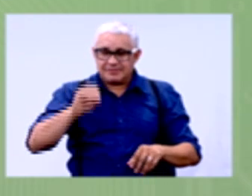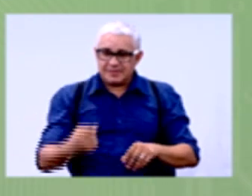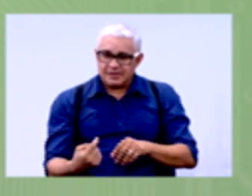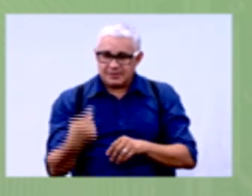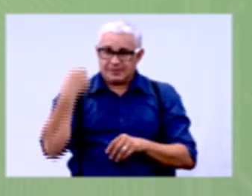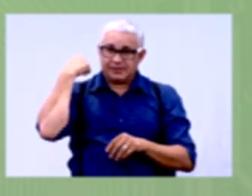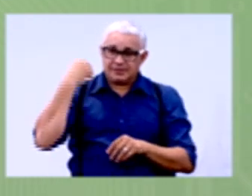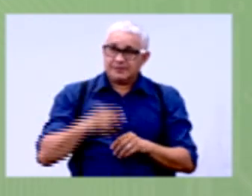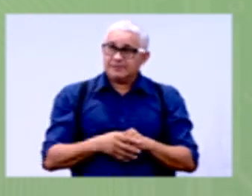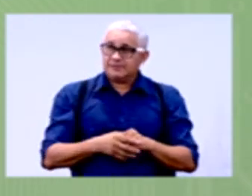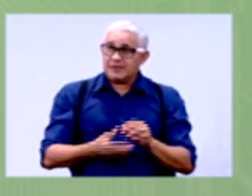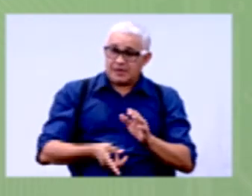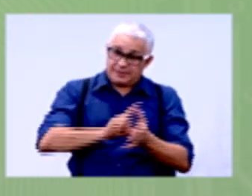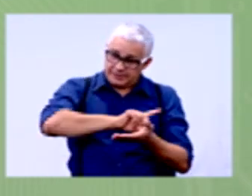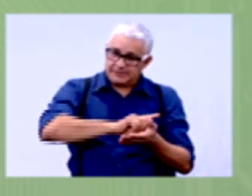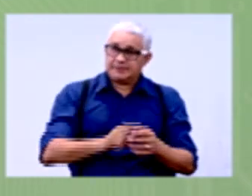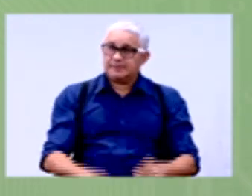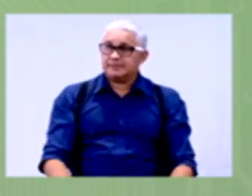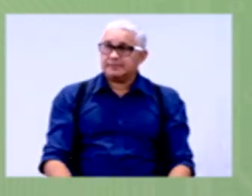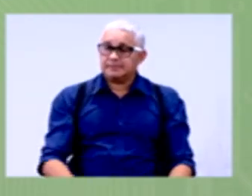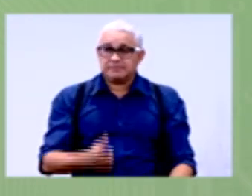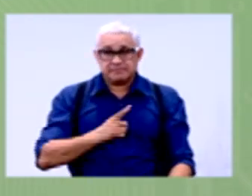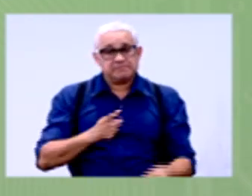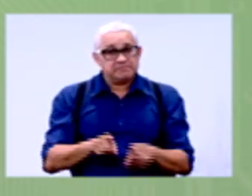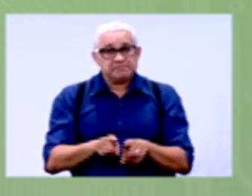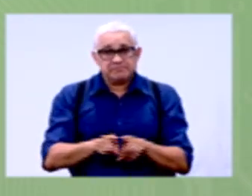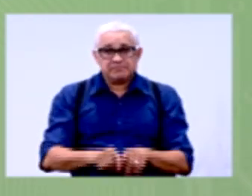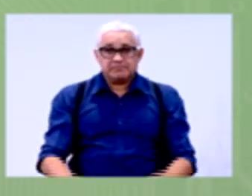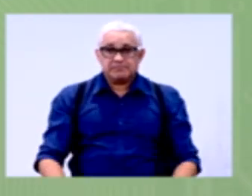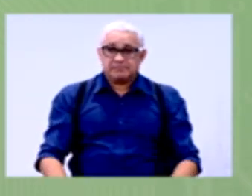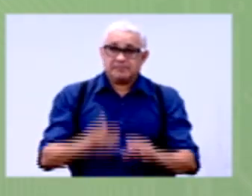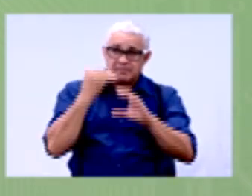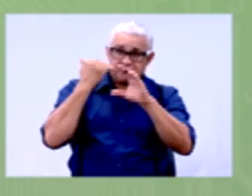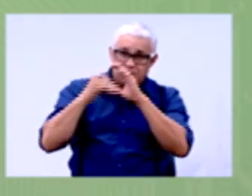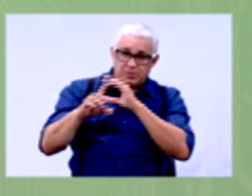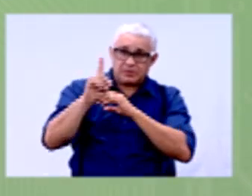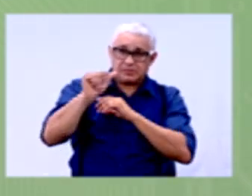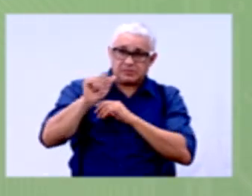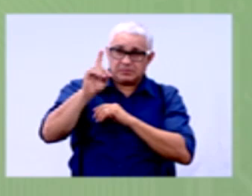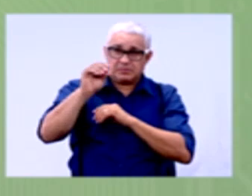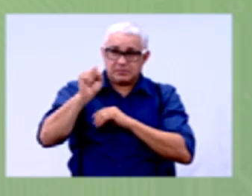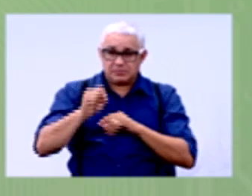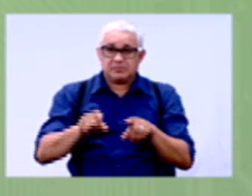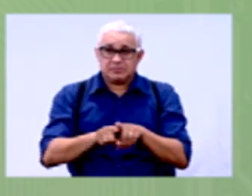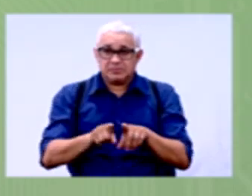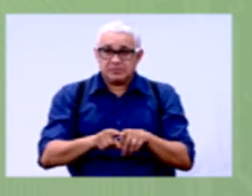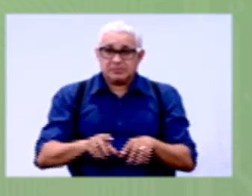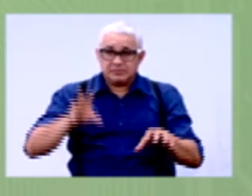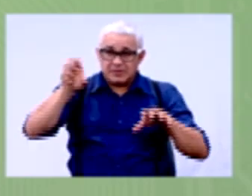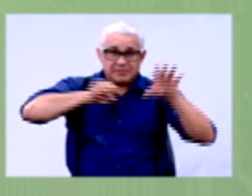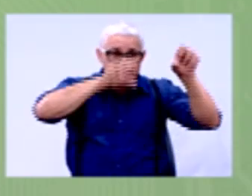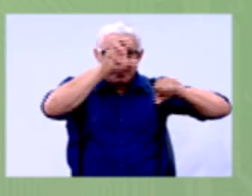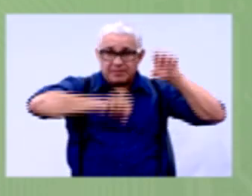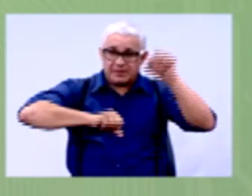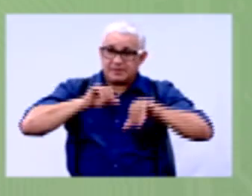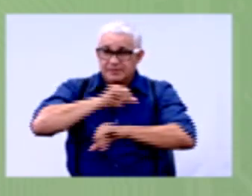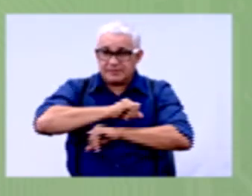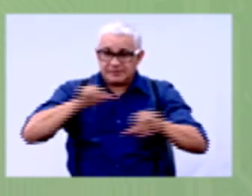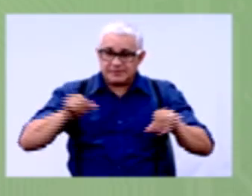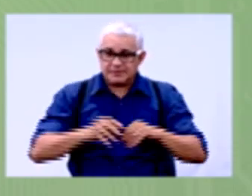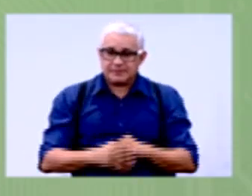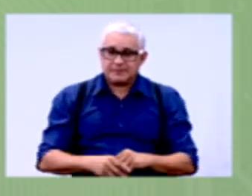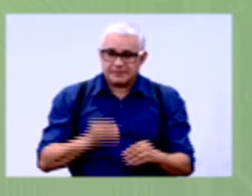anteriormente. A gente tinha esse envio desses dados, né? Além da gente pegar essas informações por meio